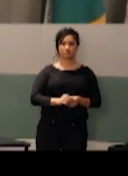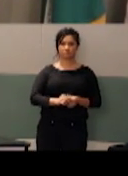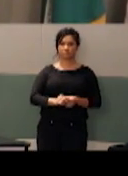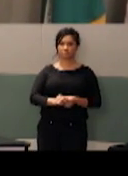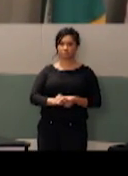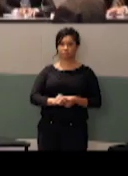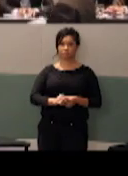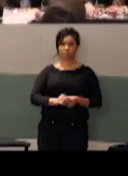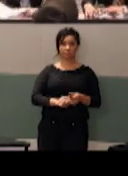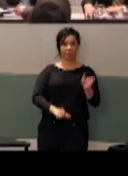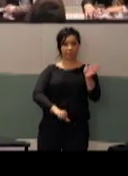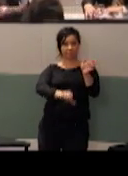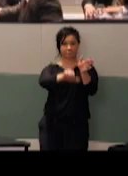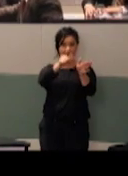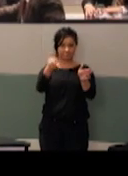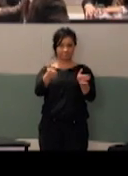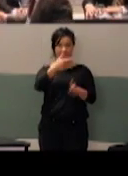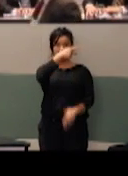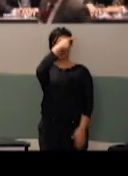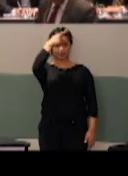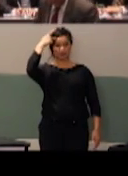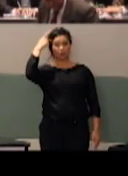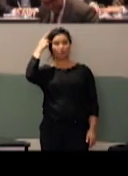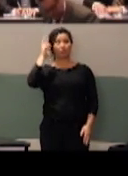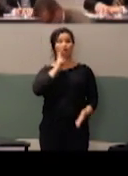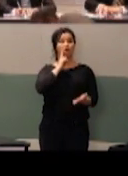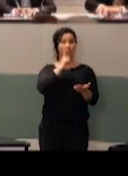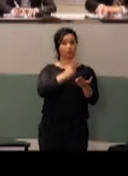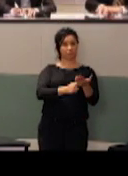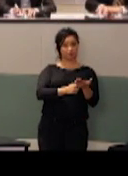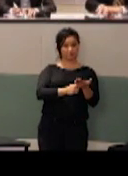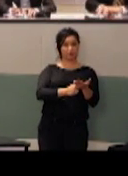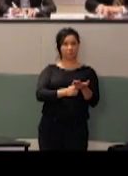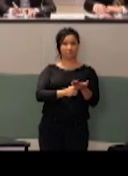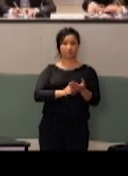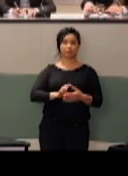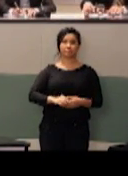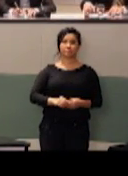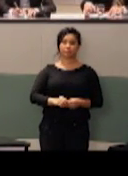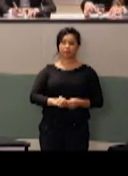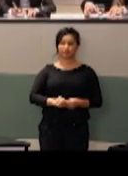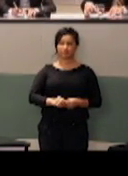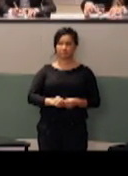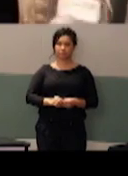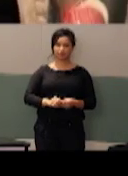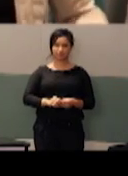Primeiro a responder, primeiro candidato a responder essa pergunta.